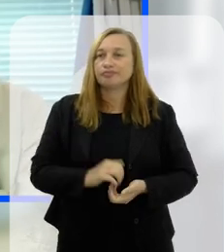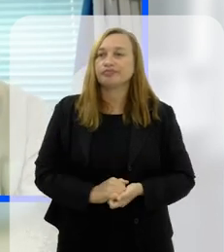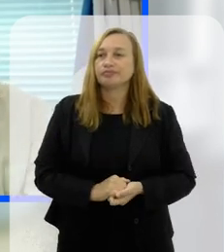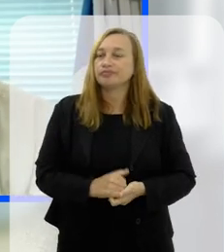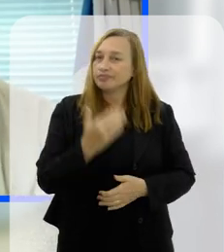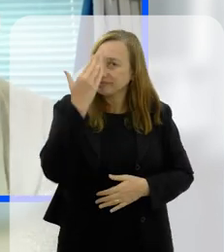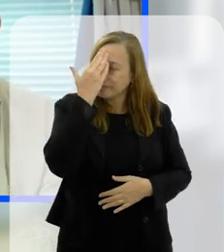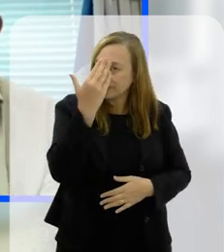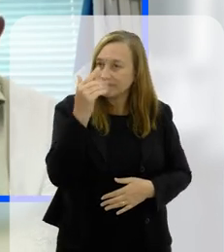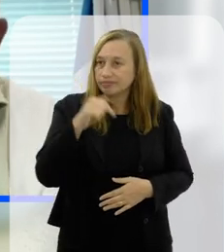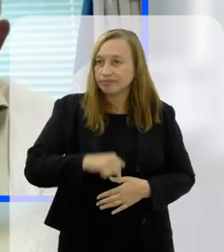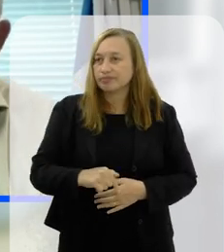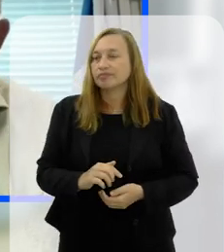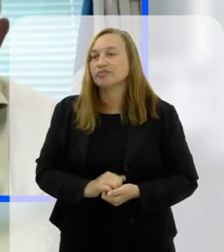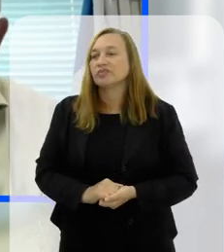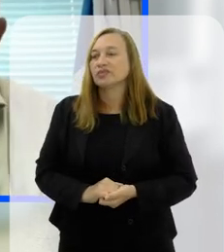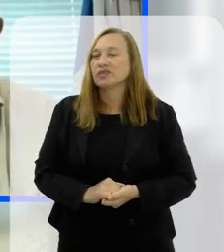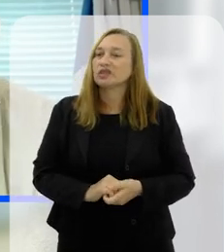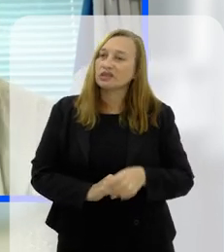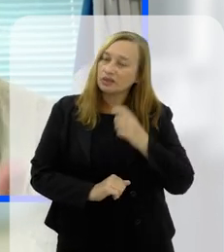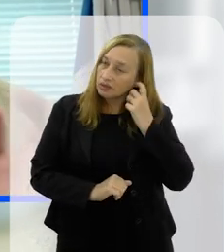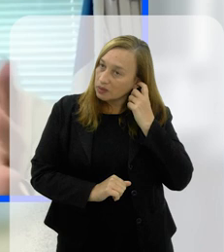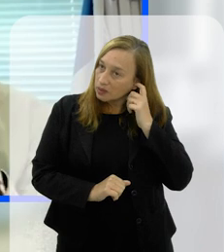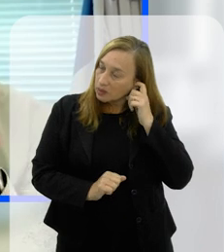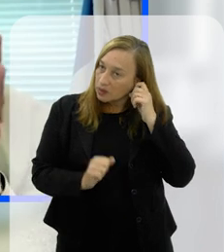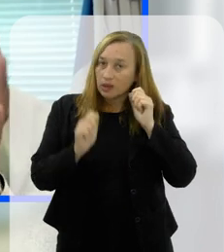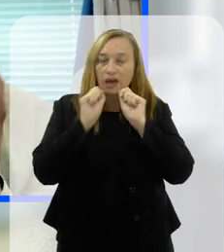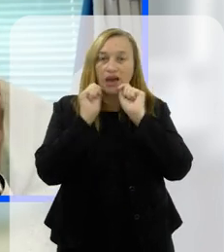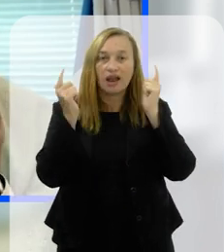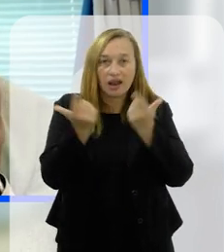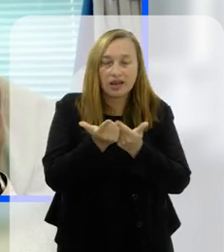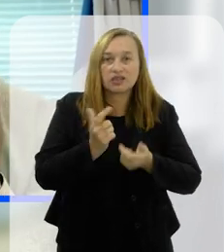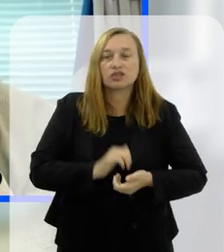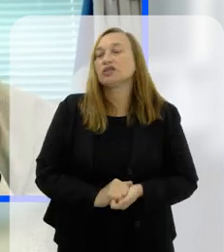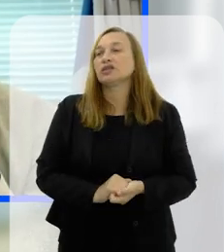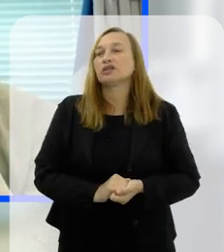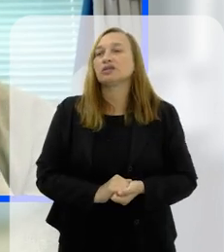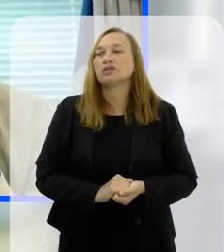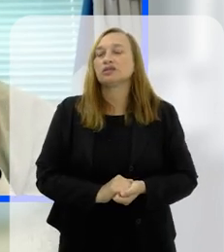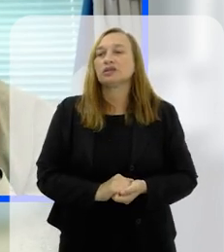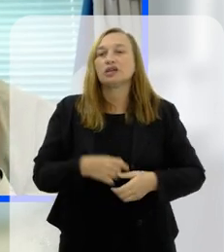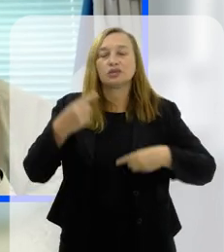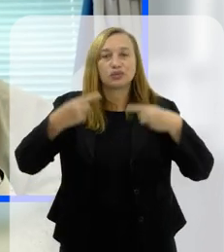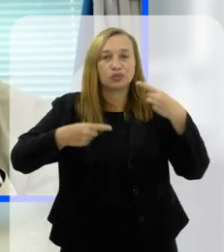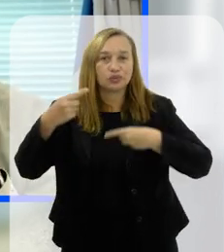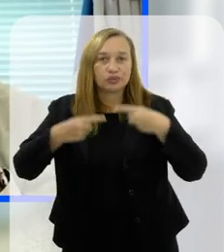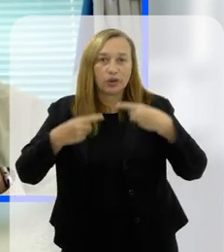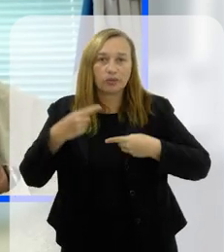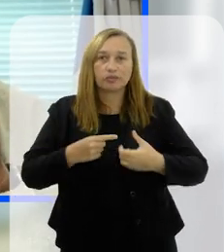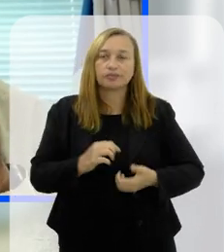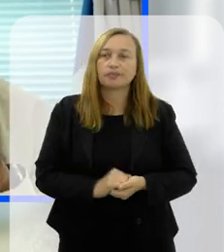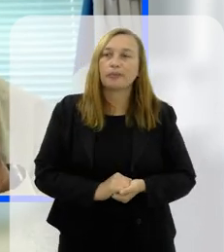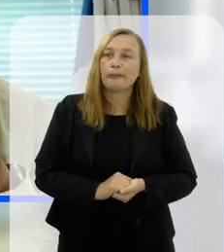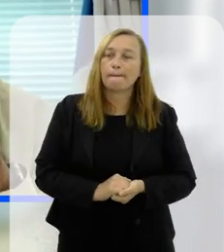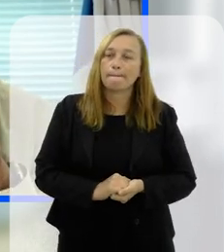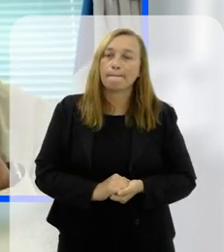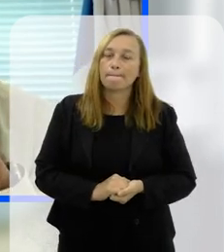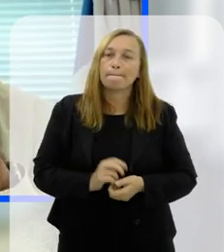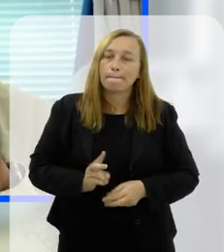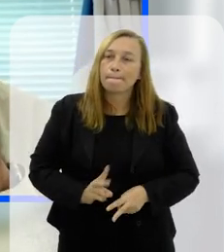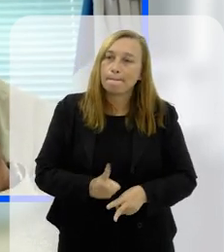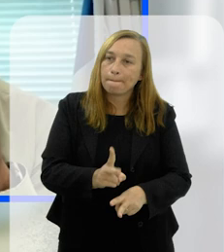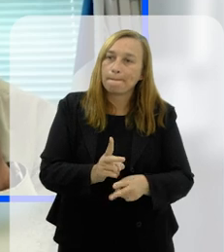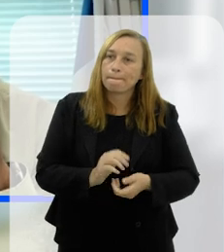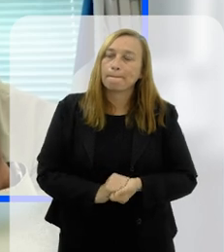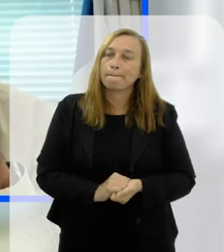primeiro eu quero agradecer aqui tá a TV alerge tá eh por esse debate né